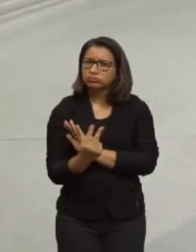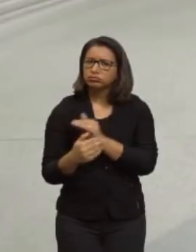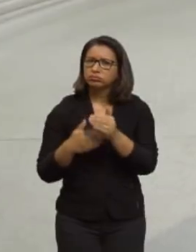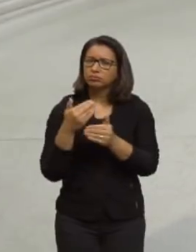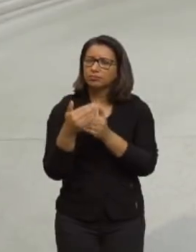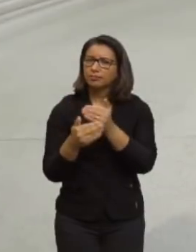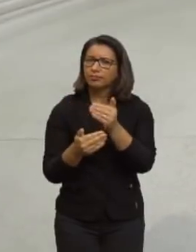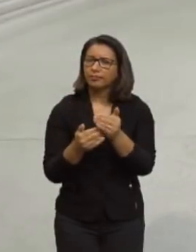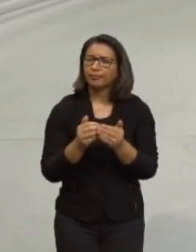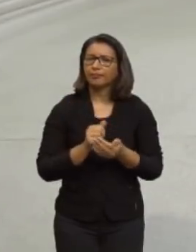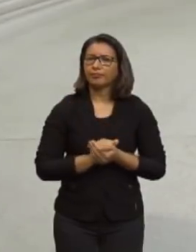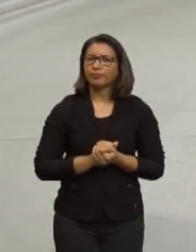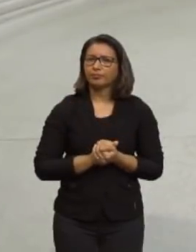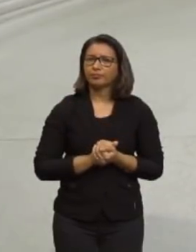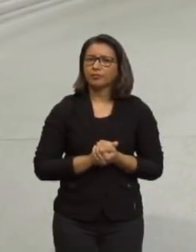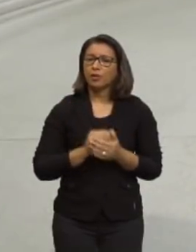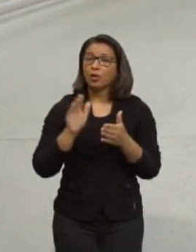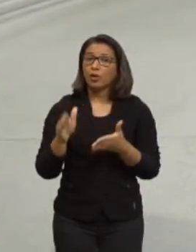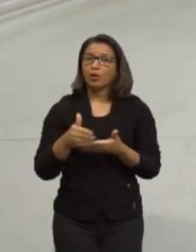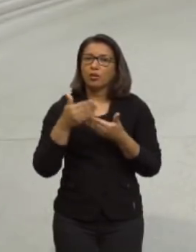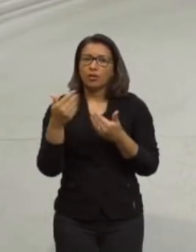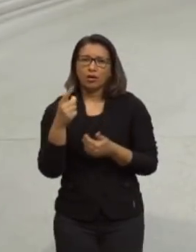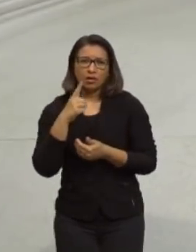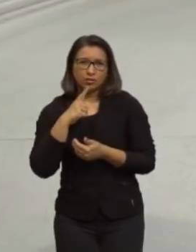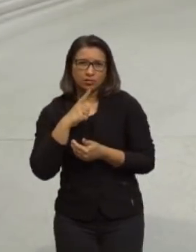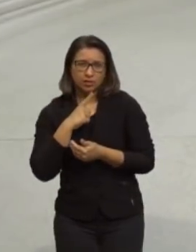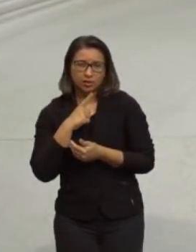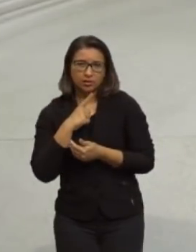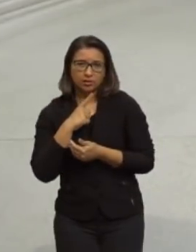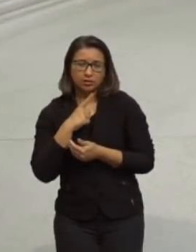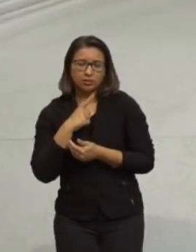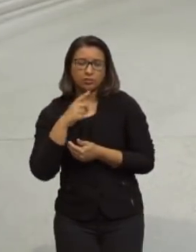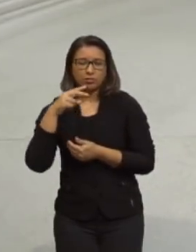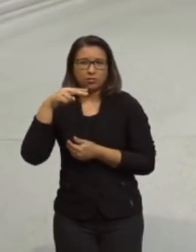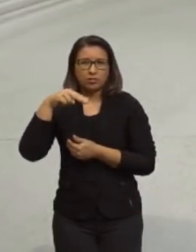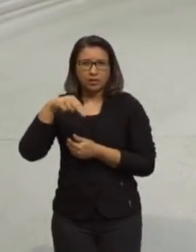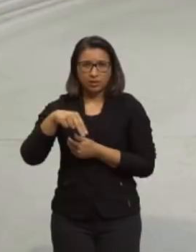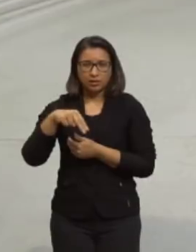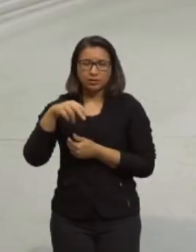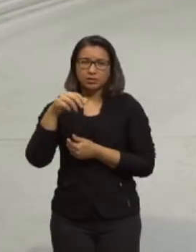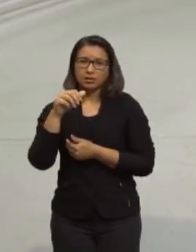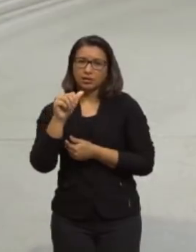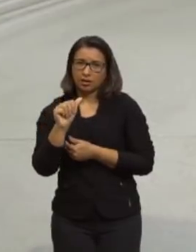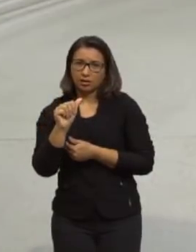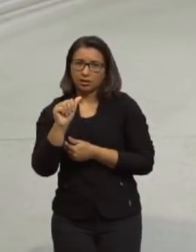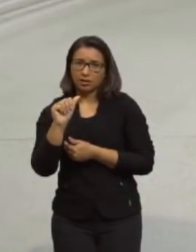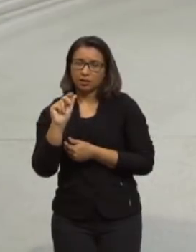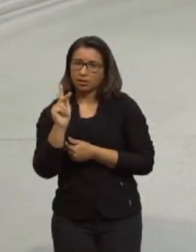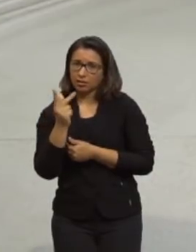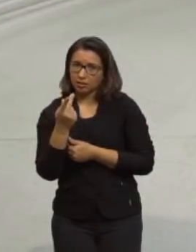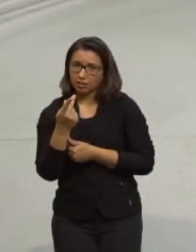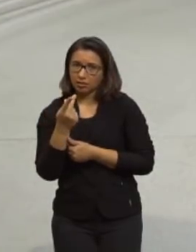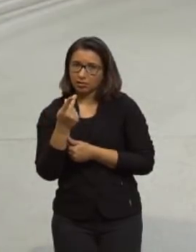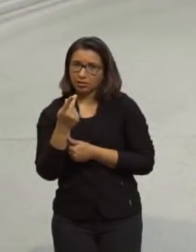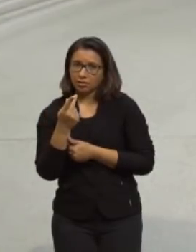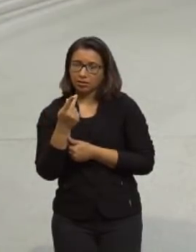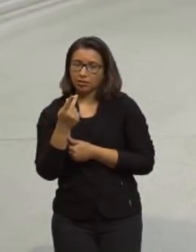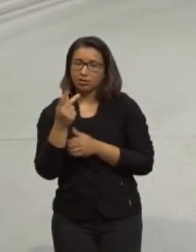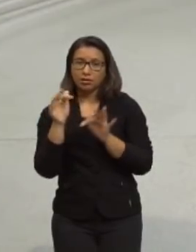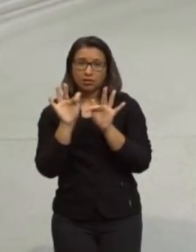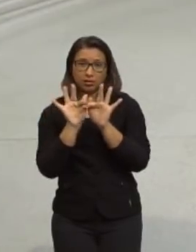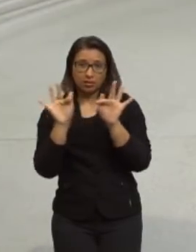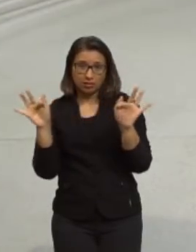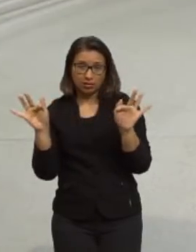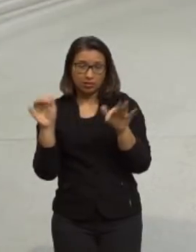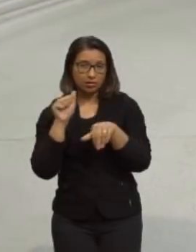processo e quando eu tenho meu e neal h a e na sua forma